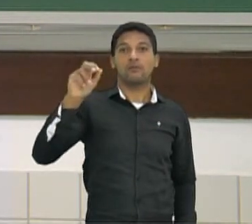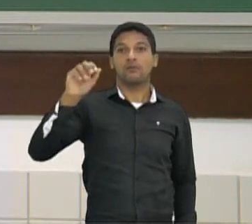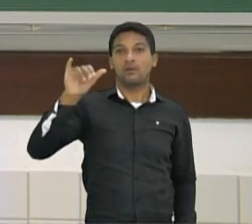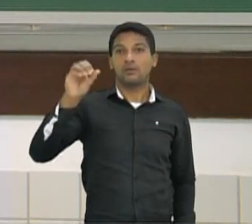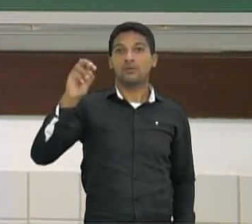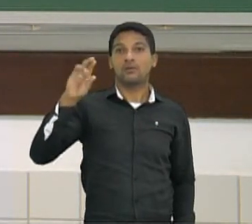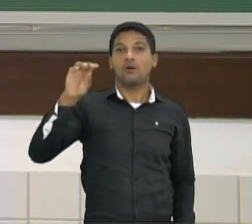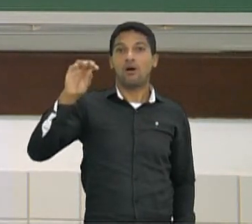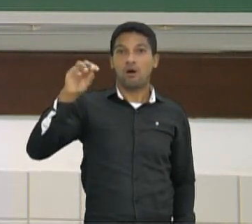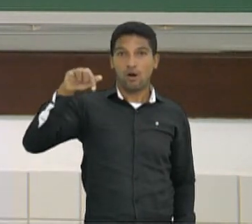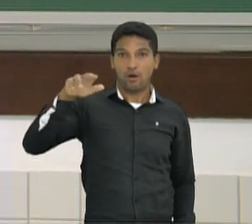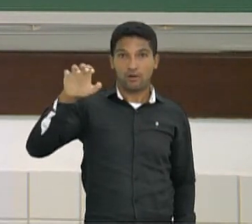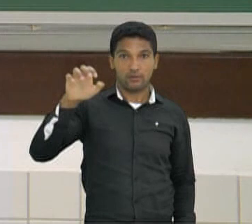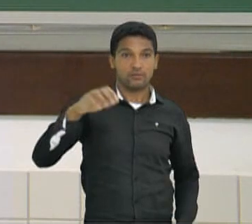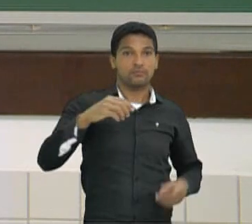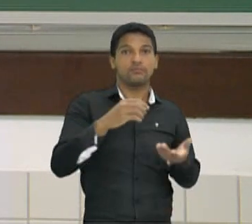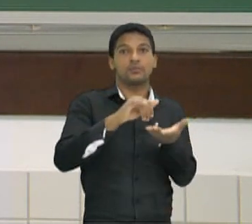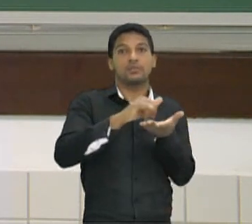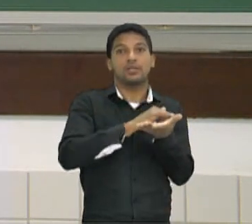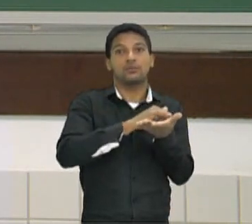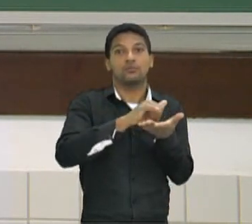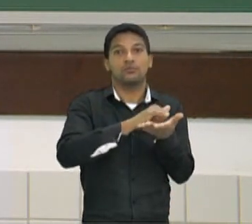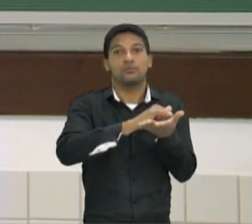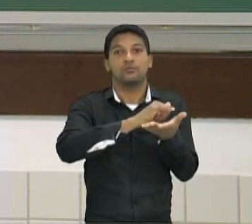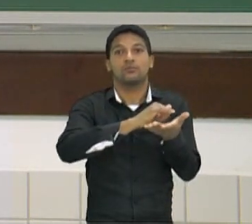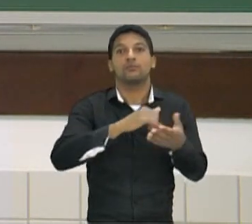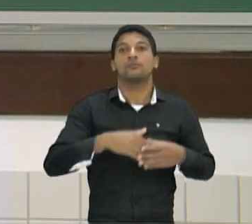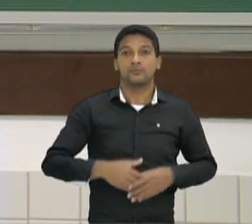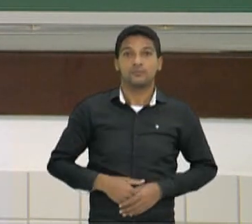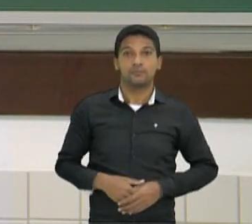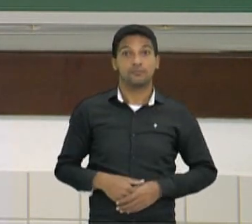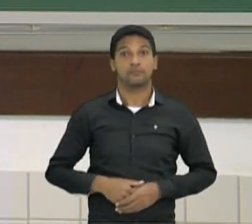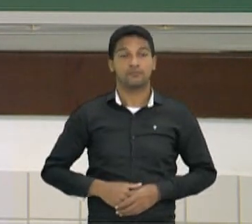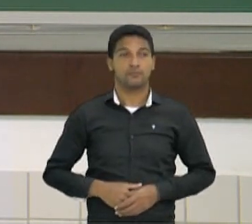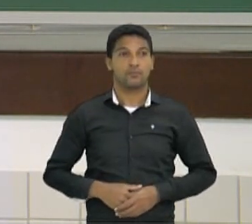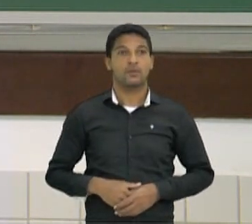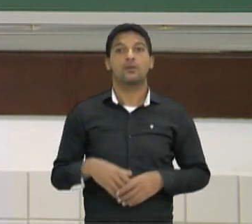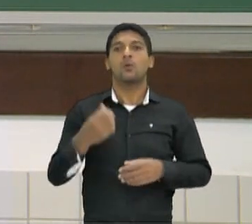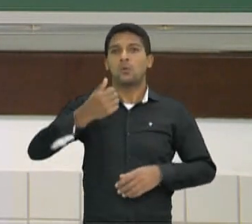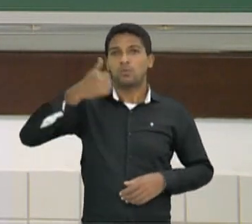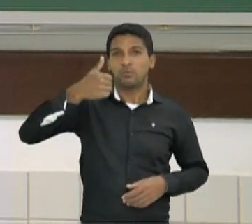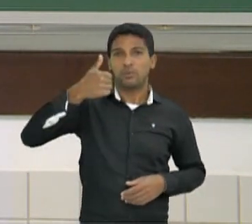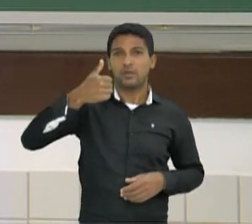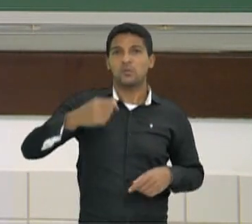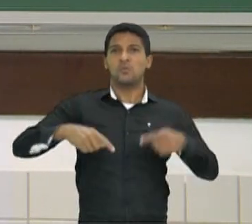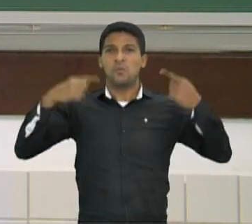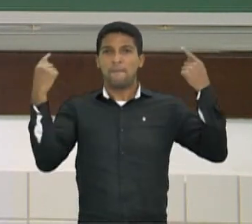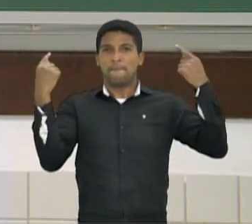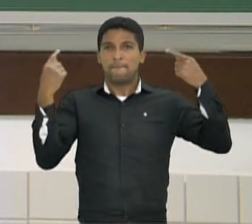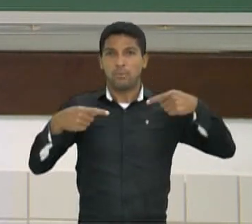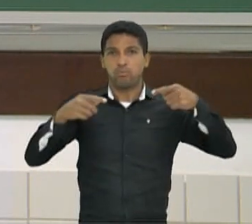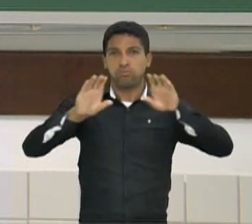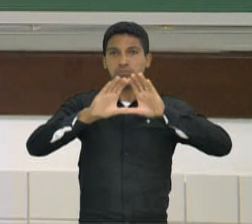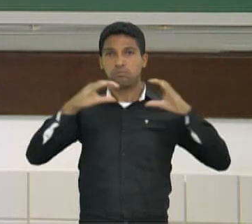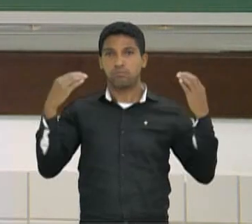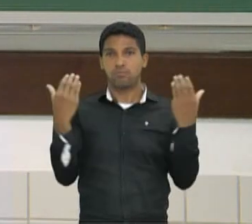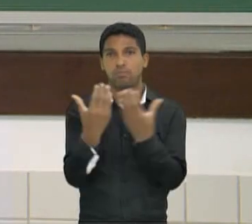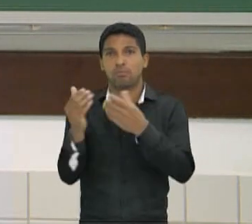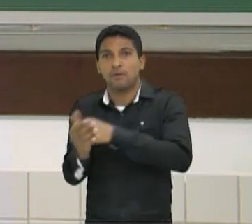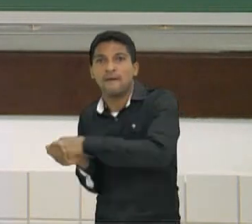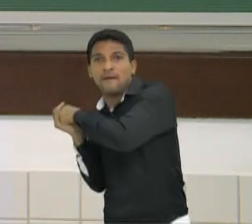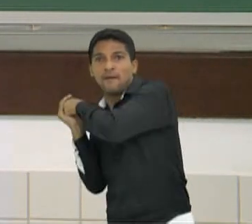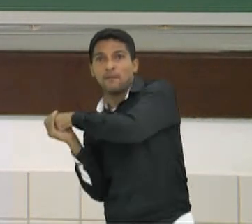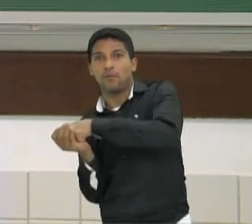nessa imagem aqui. Então o primeiro jogo oficial foi disputado em 19 de junho de